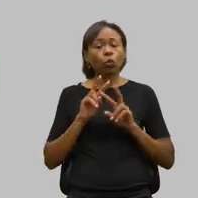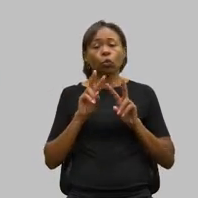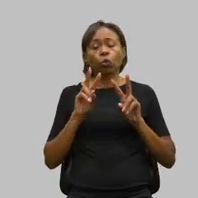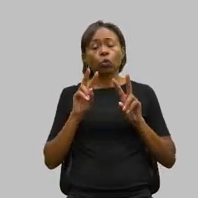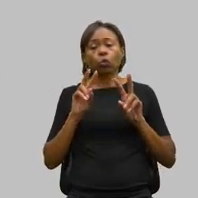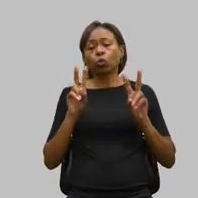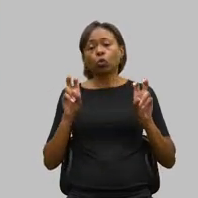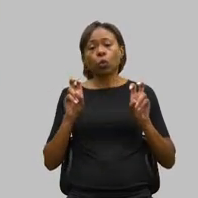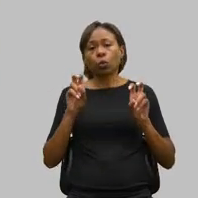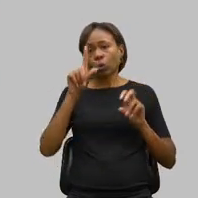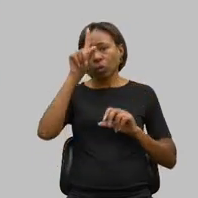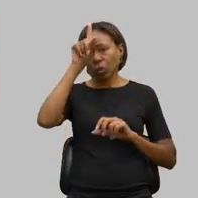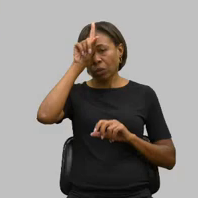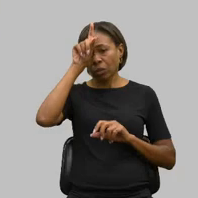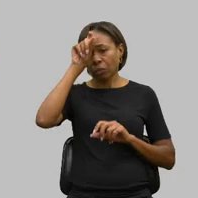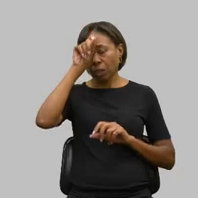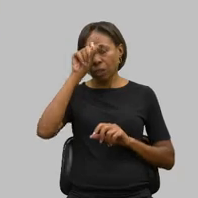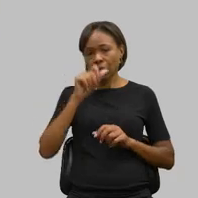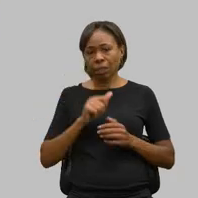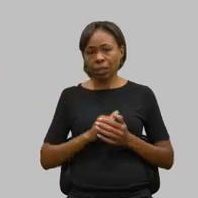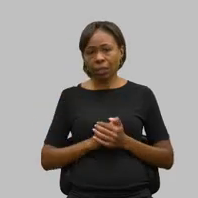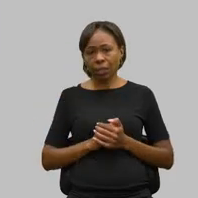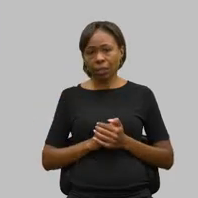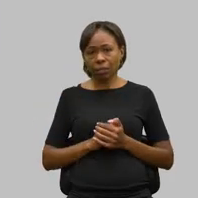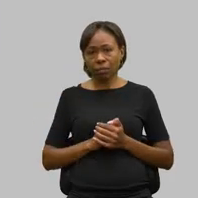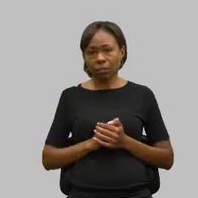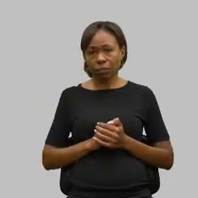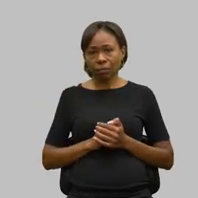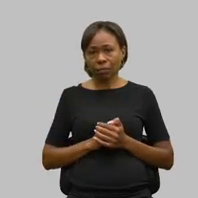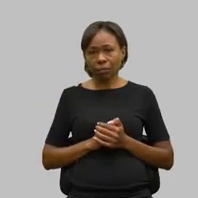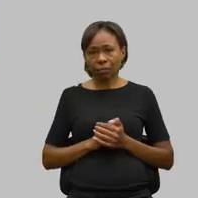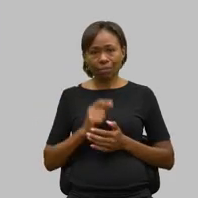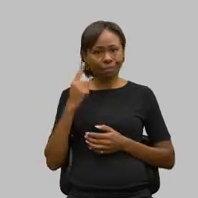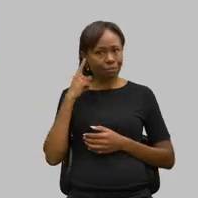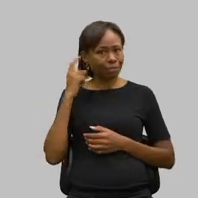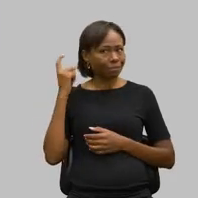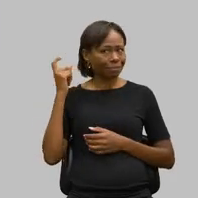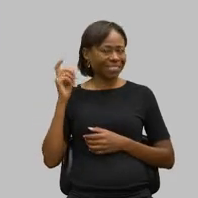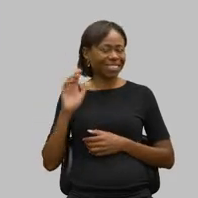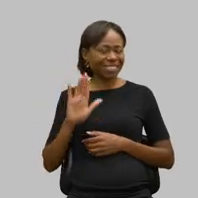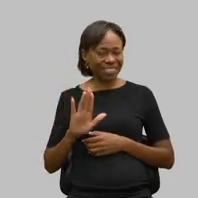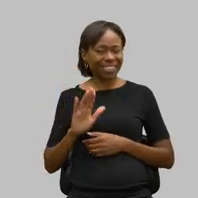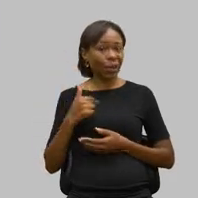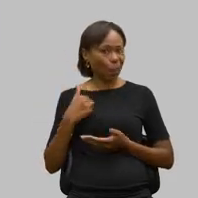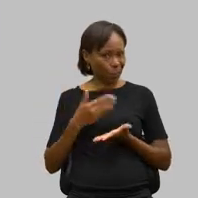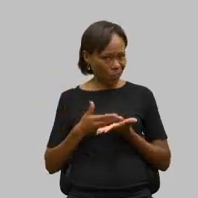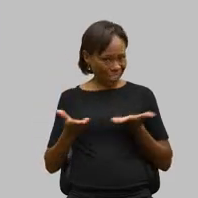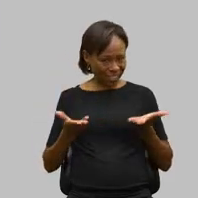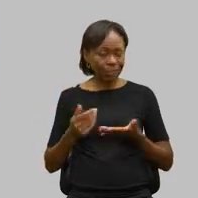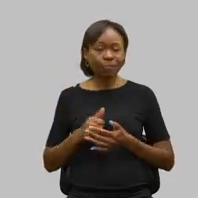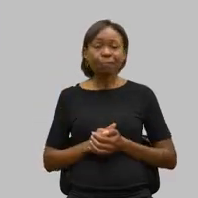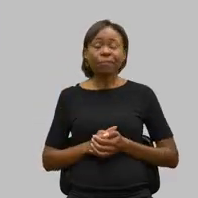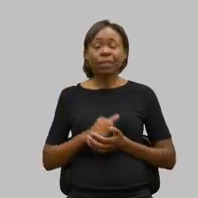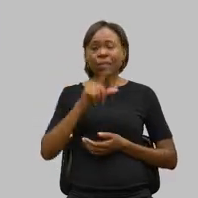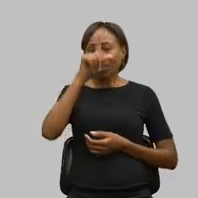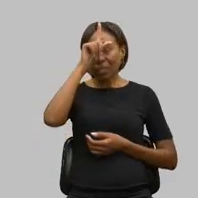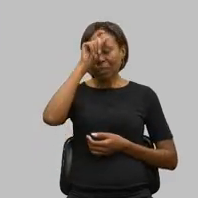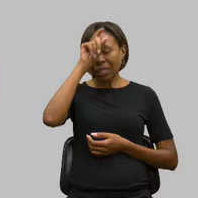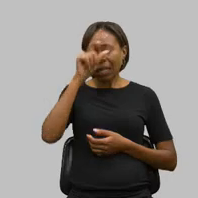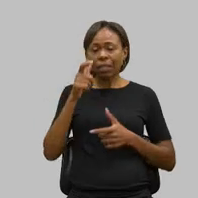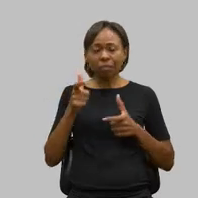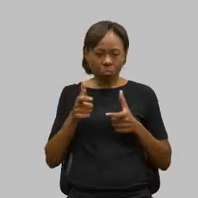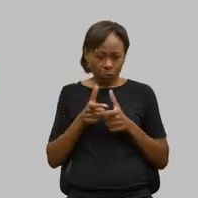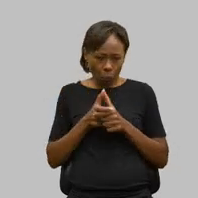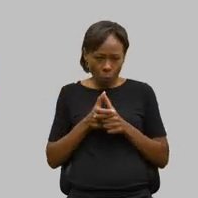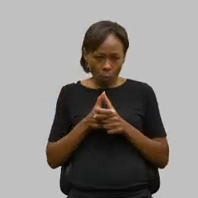pequeno... Não, é o término dele. Então, começa agora. Os hospitais de pequeno porte. O que a gente